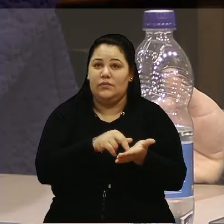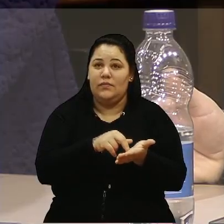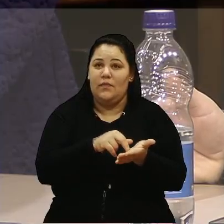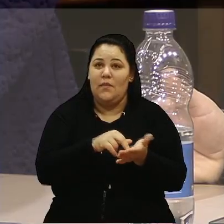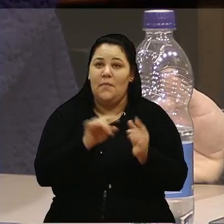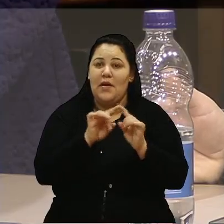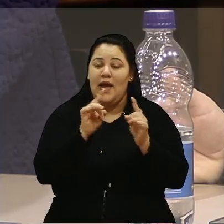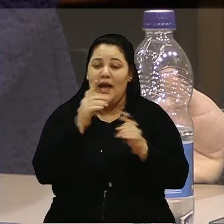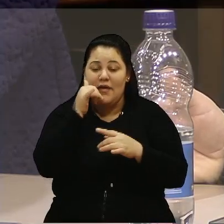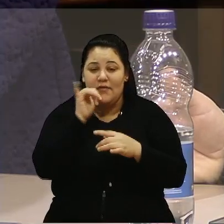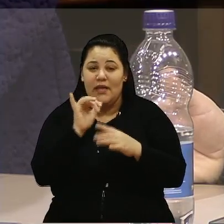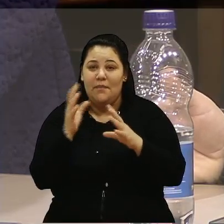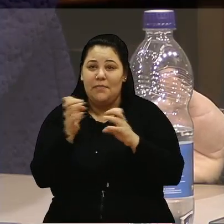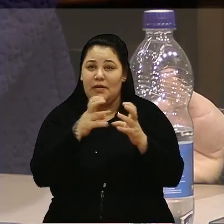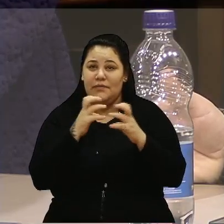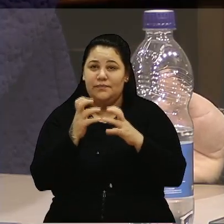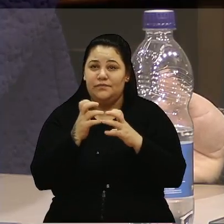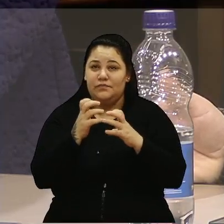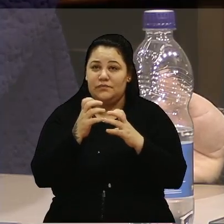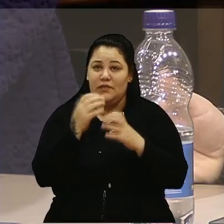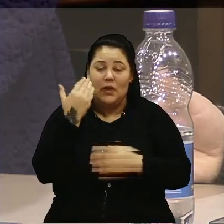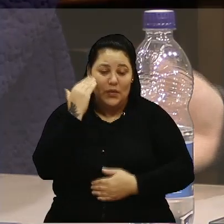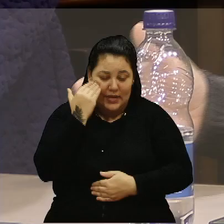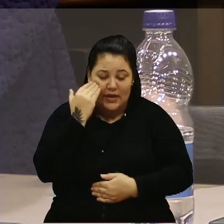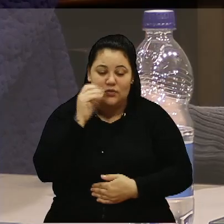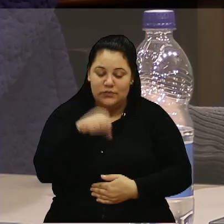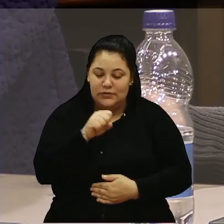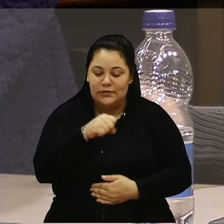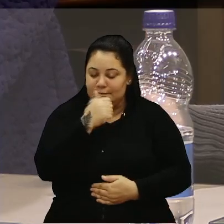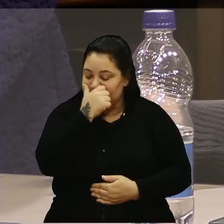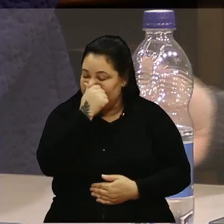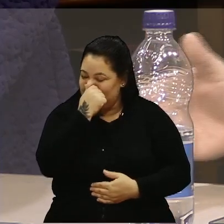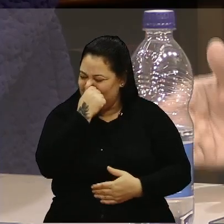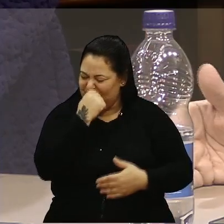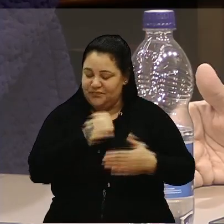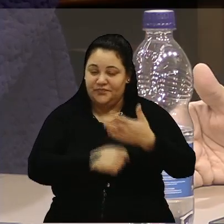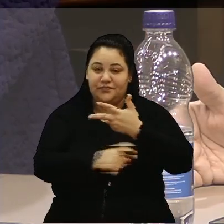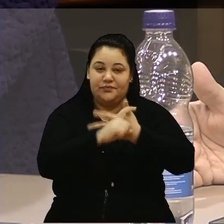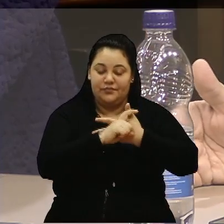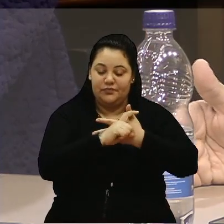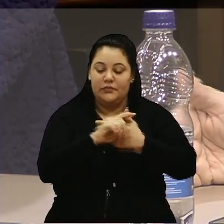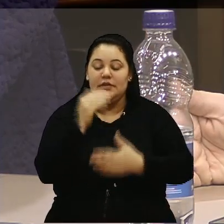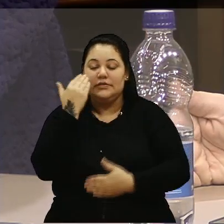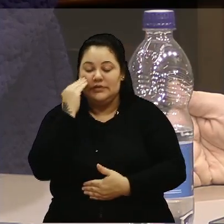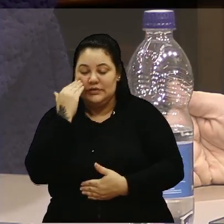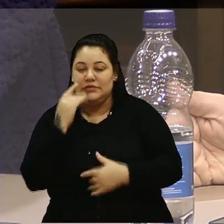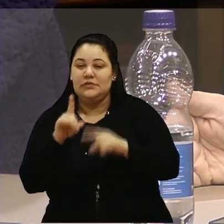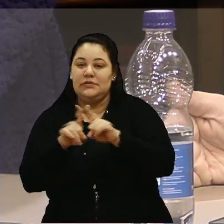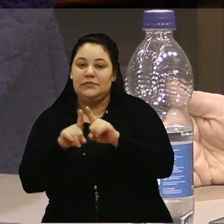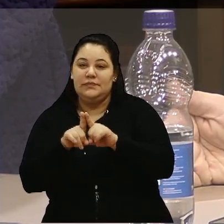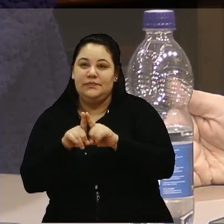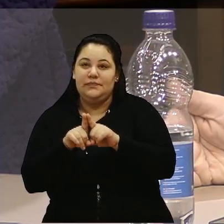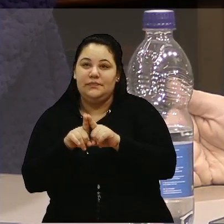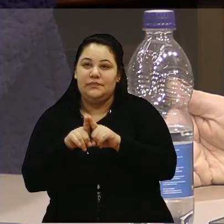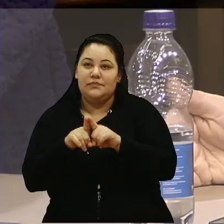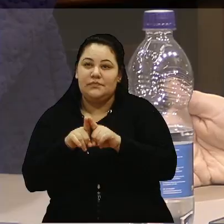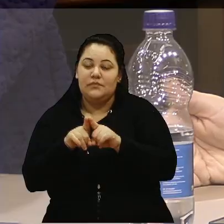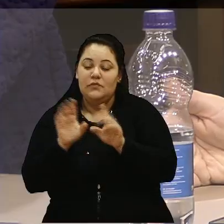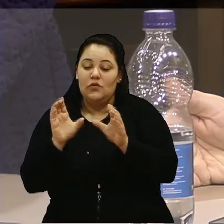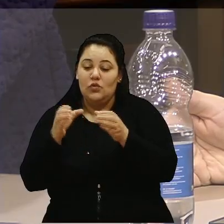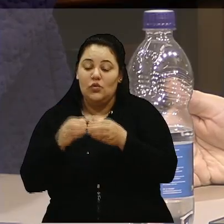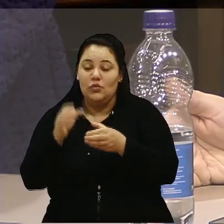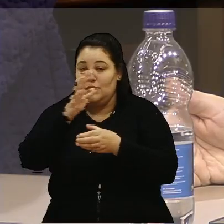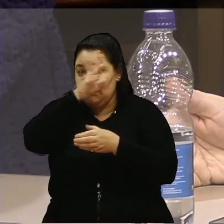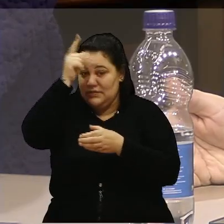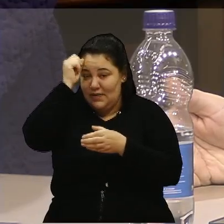aí às pessoas. Entendo o lado do Executivo, entendo o lado do Conselho Municipal